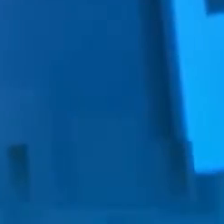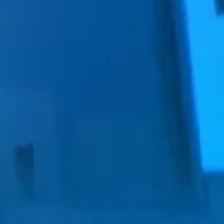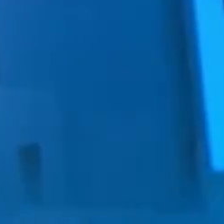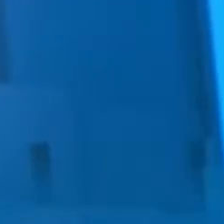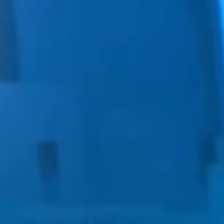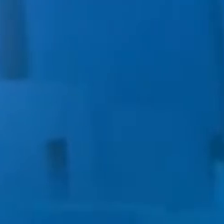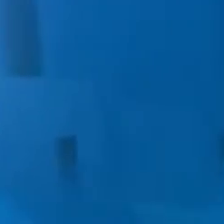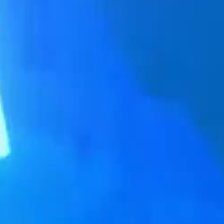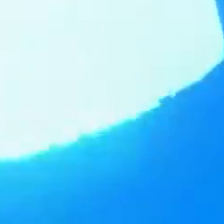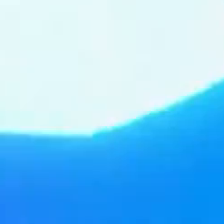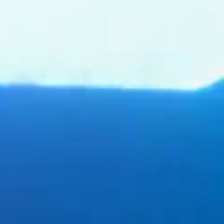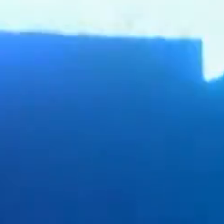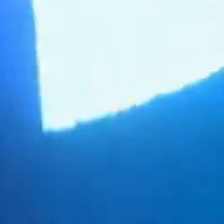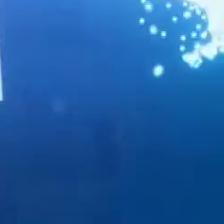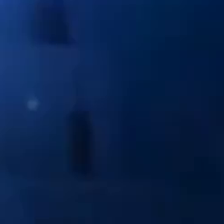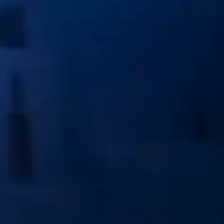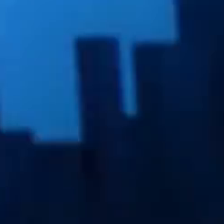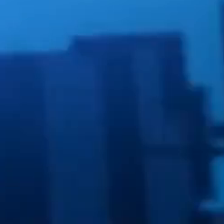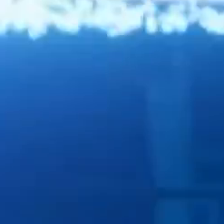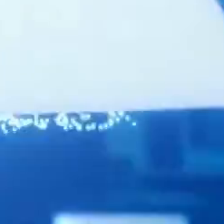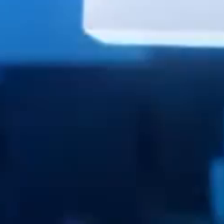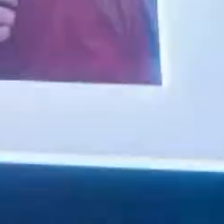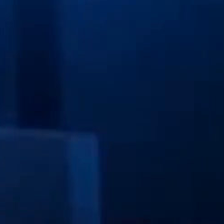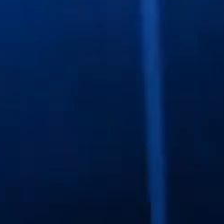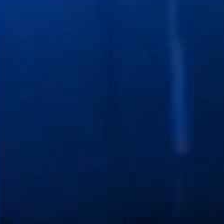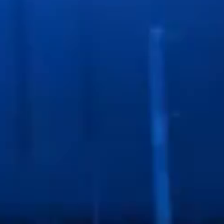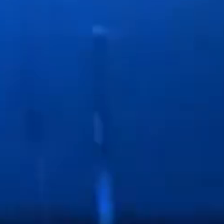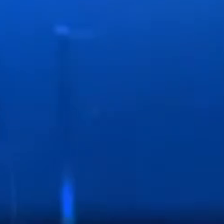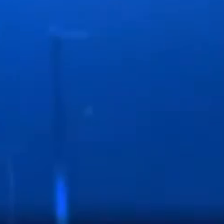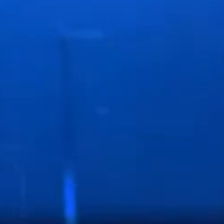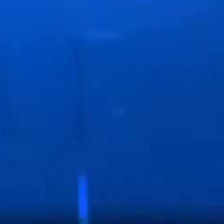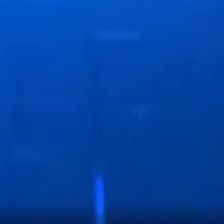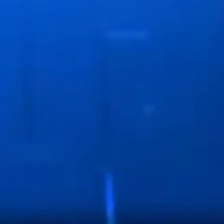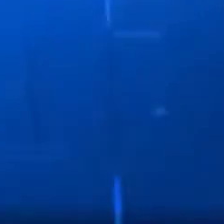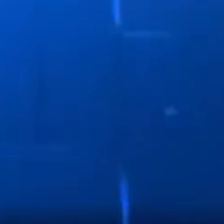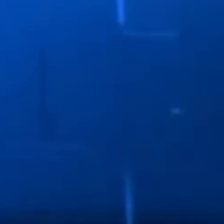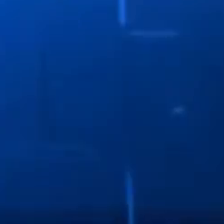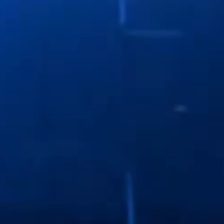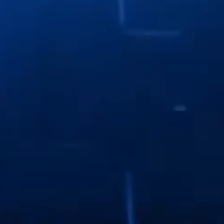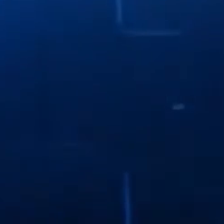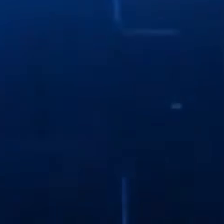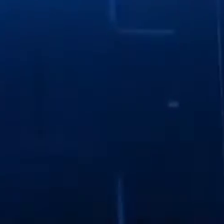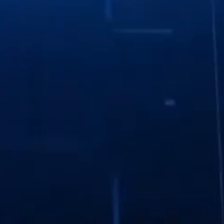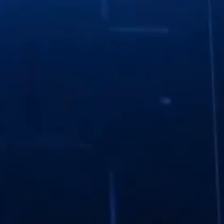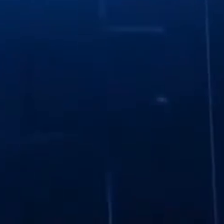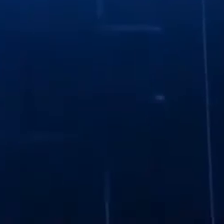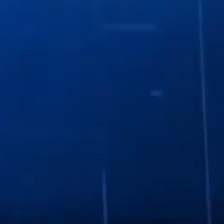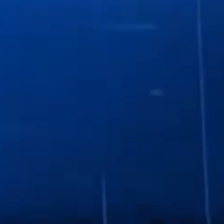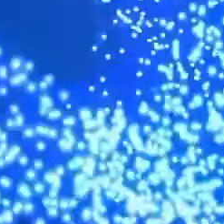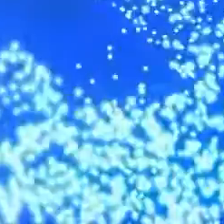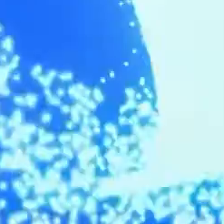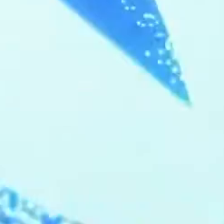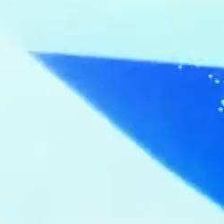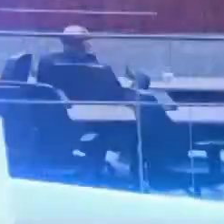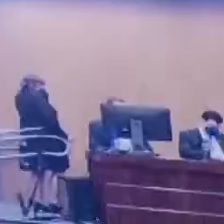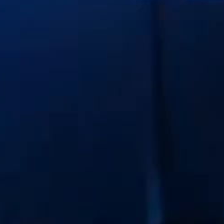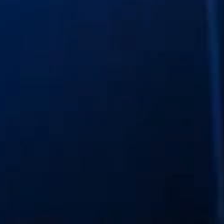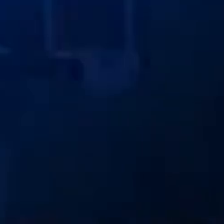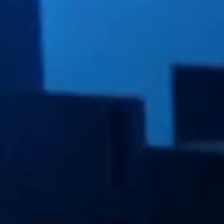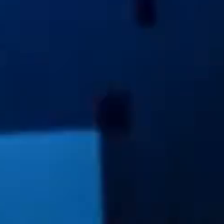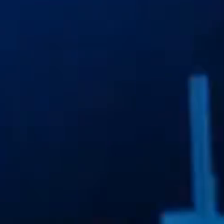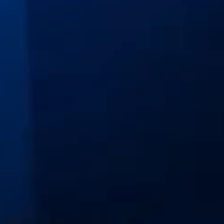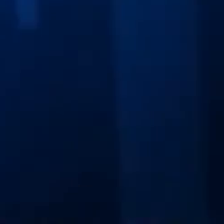campinas.sp.leg.br. Muito obrigado, Mirna Abreu, pelas notícias do Legislativo. Volta daqui a pouco com as notícias da Metrópole de Campinas. Combinado, daqui a pouquinho